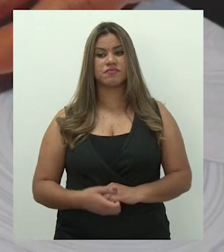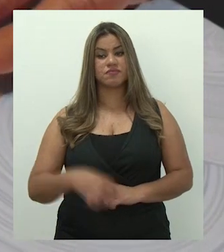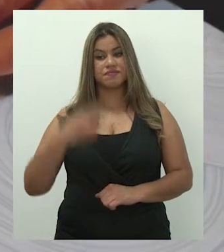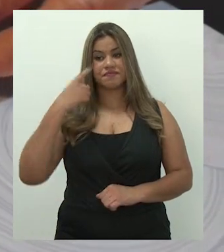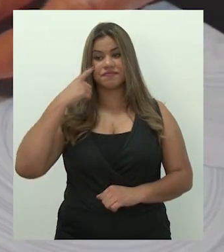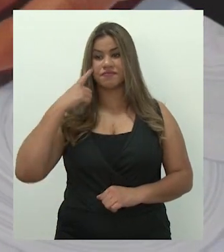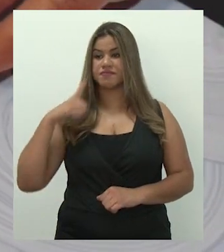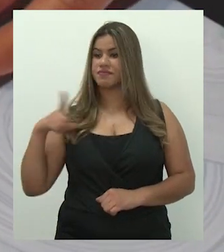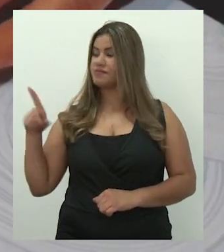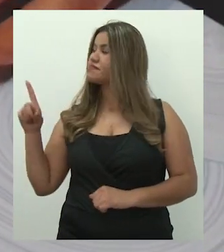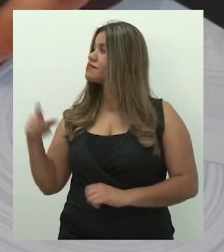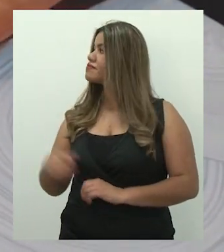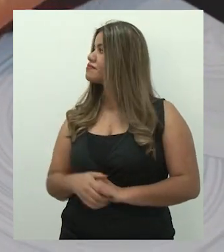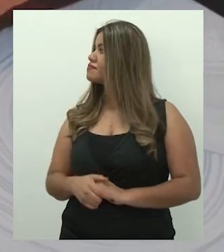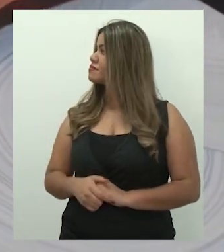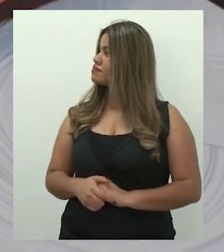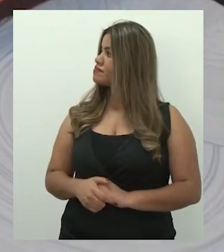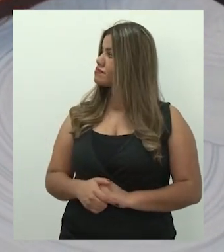lados.